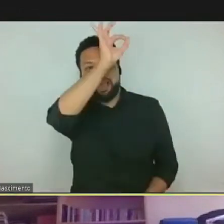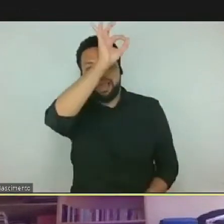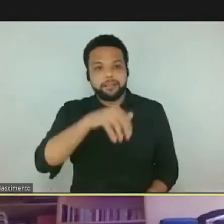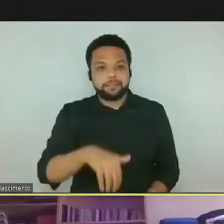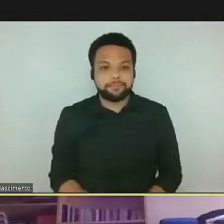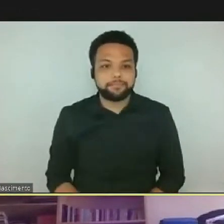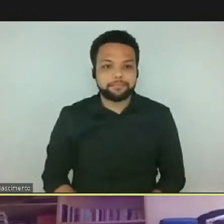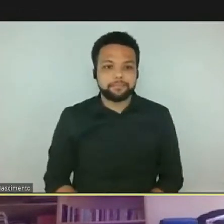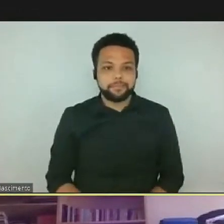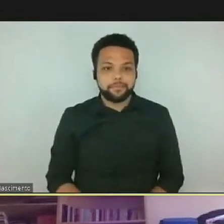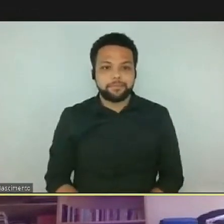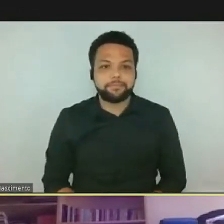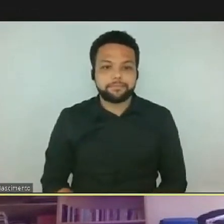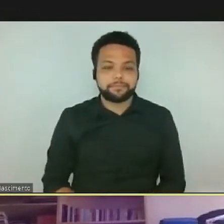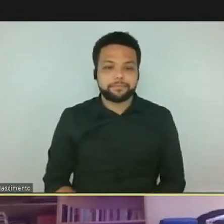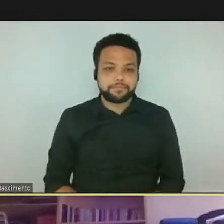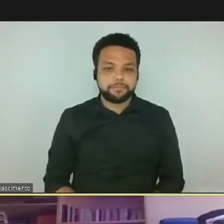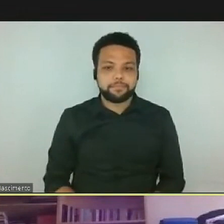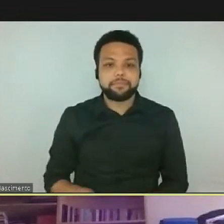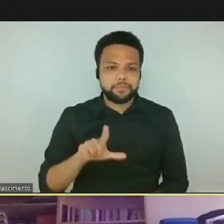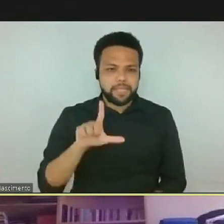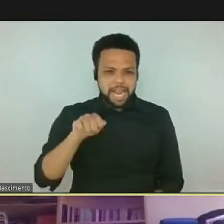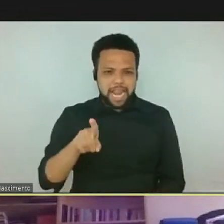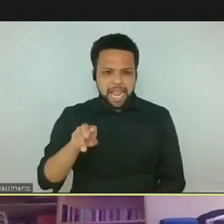Leandro, você quer responder?